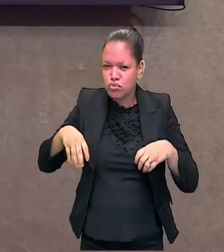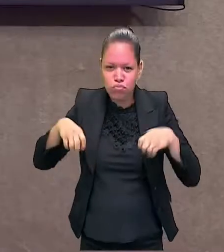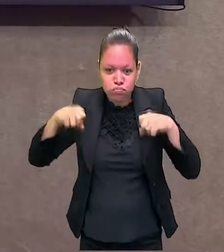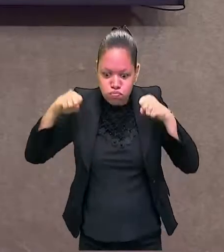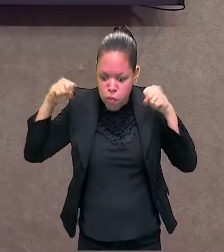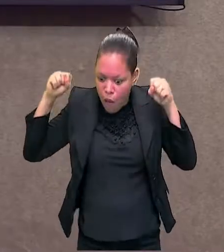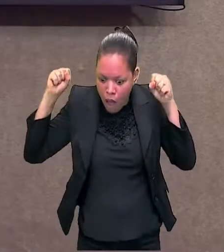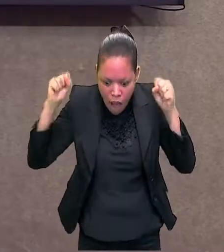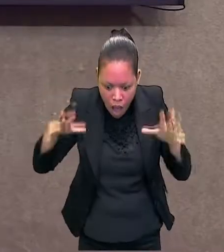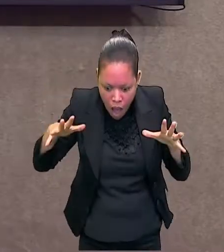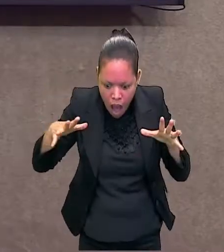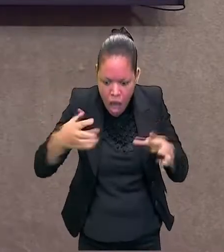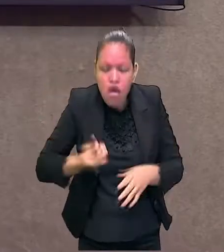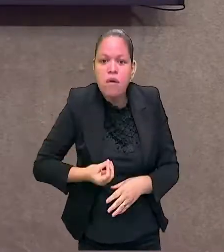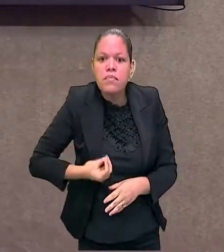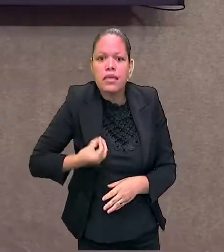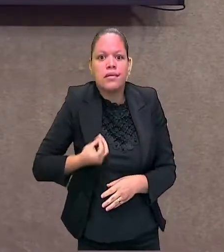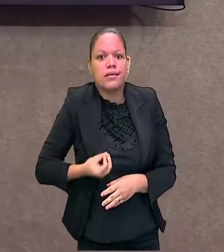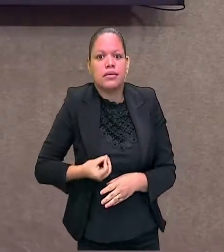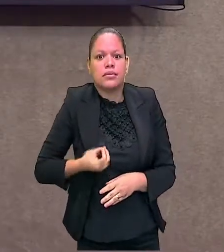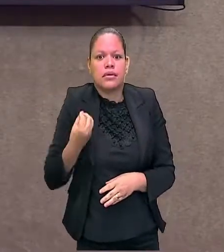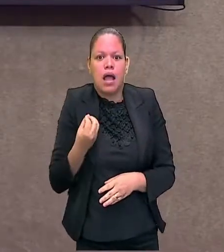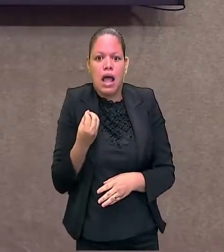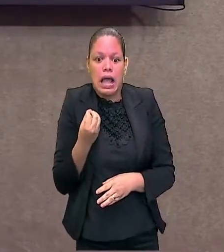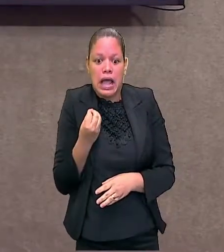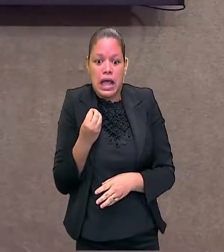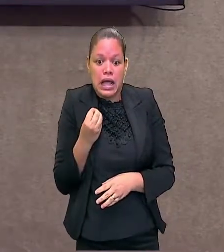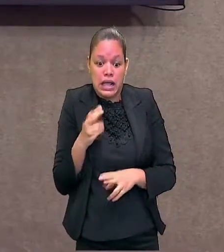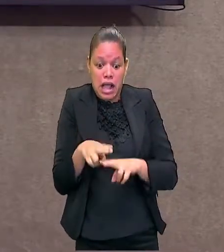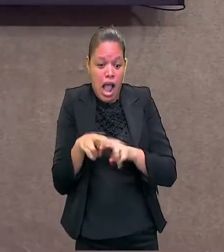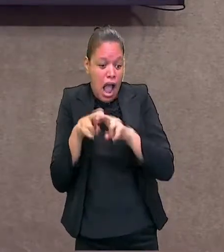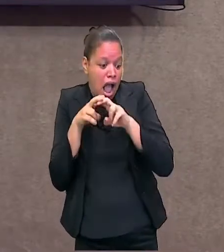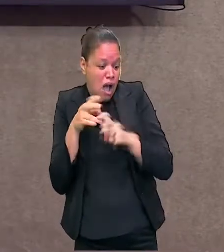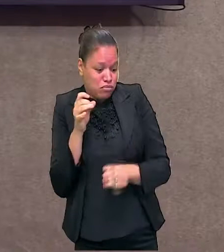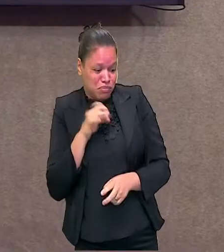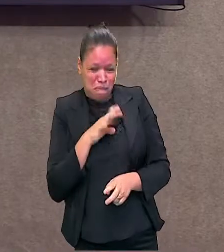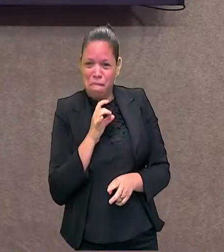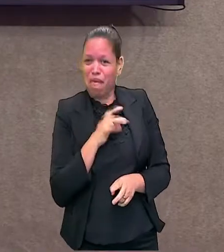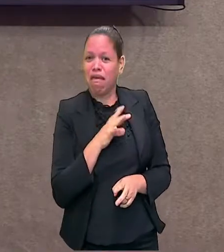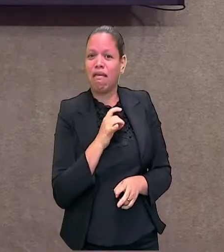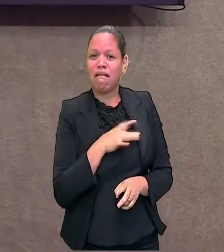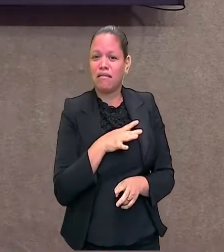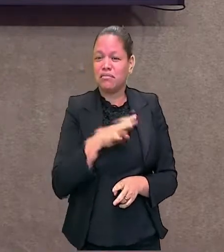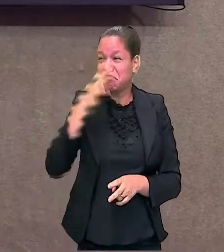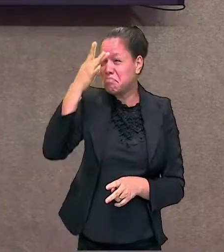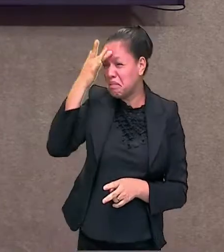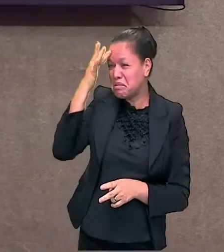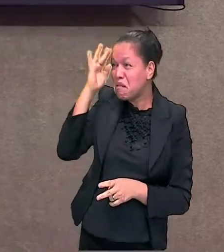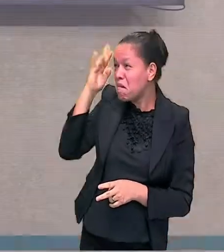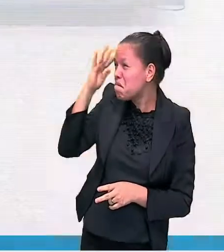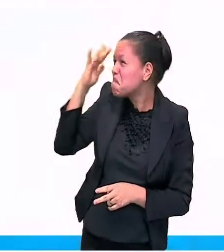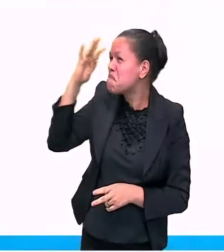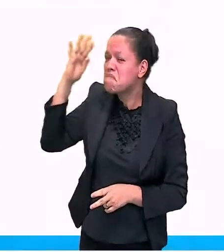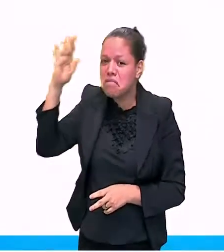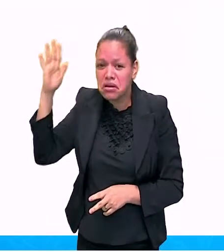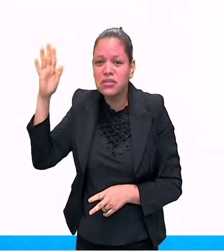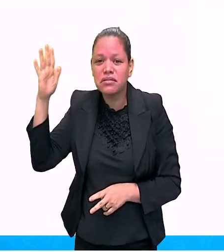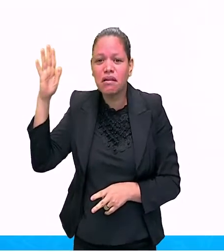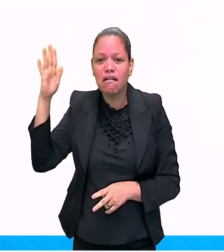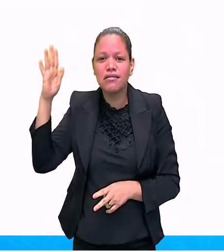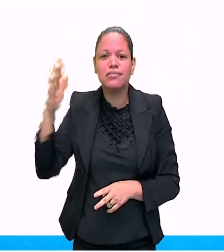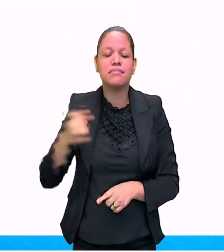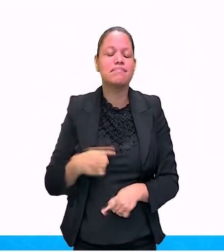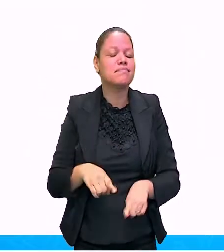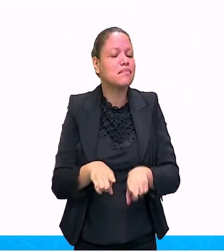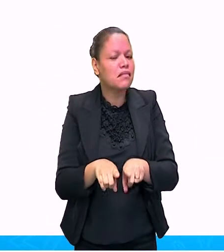assombração, coisas que vão criando pavor. Isso tudo sai da imaginação. Outra